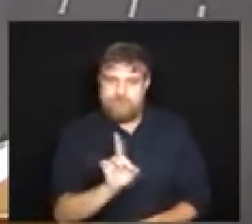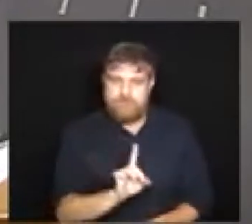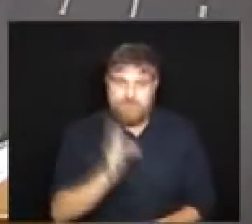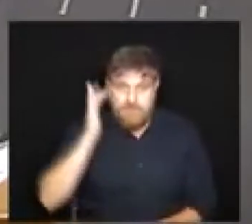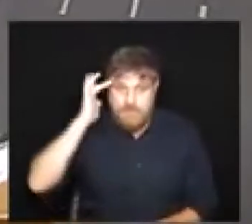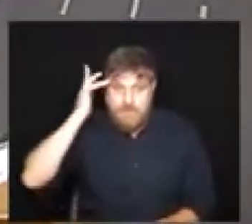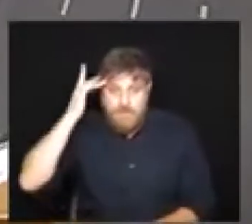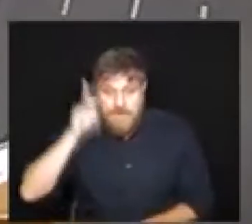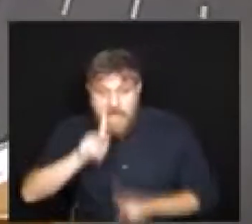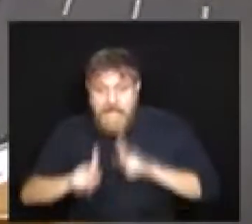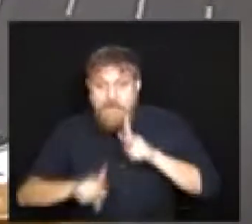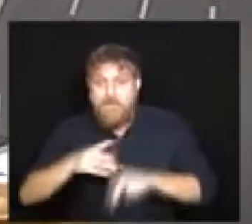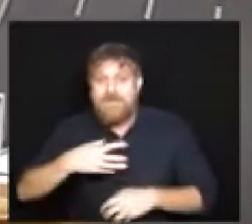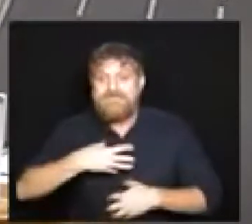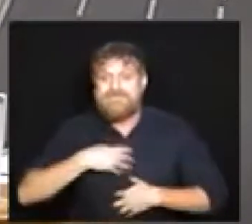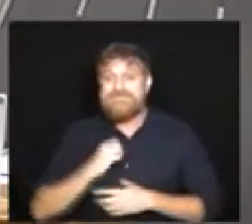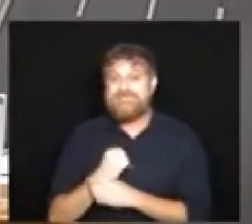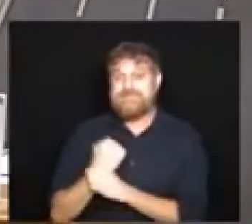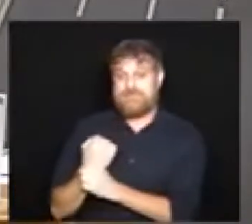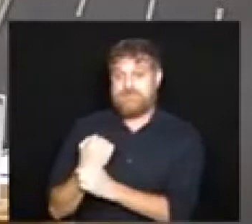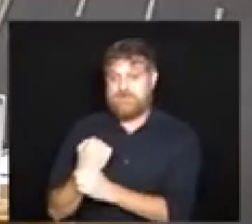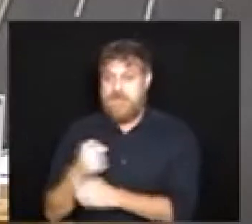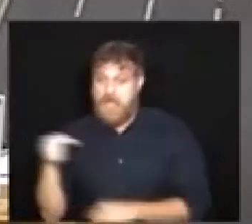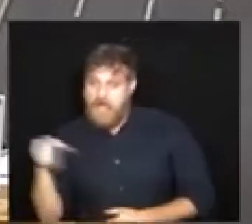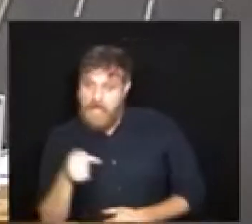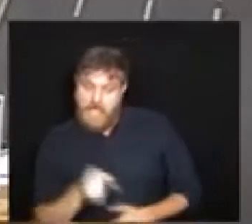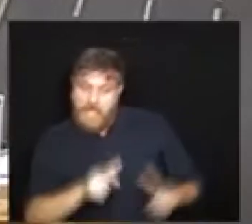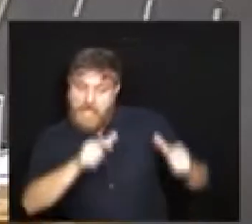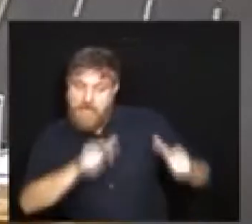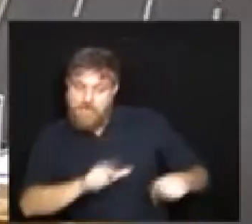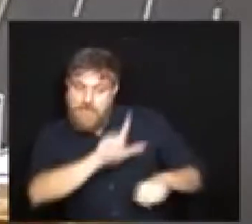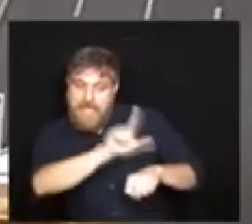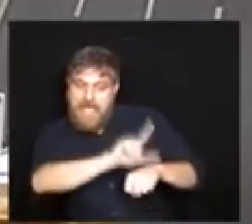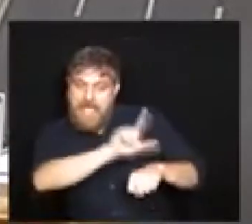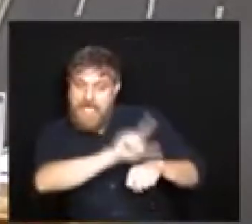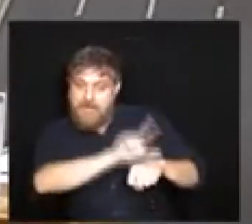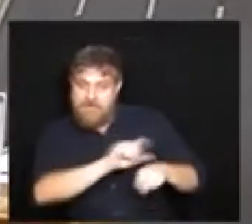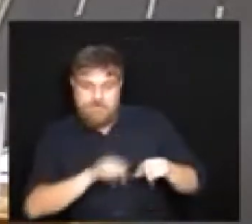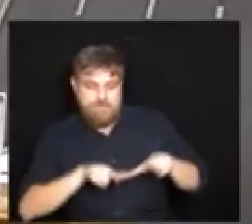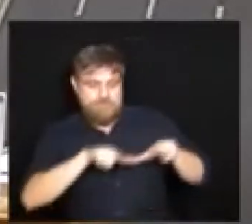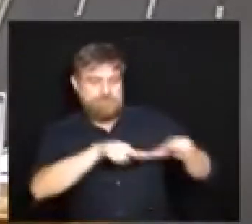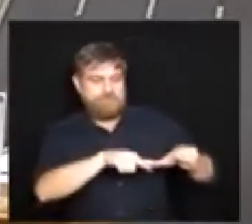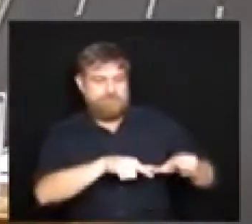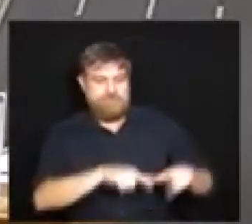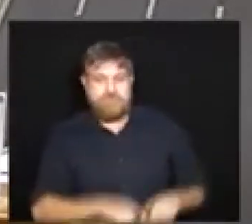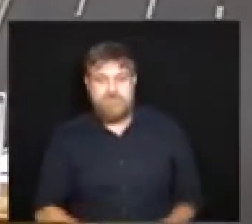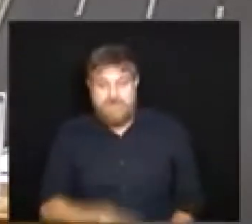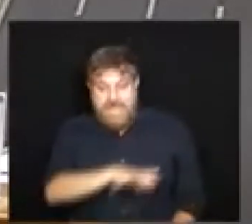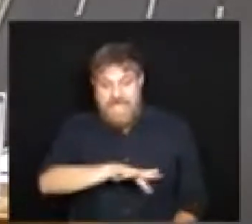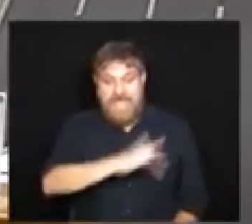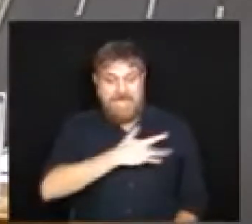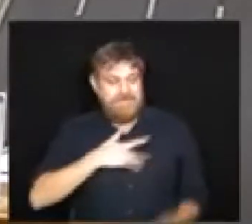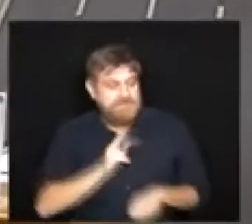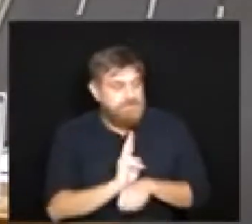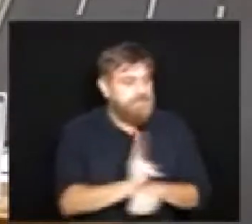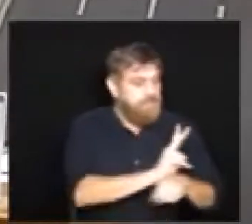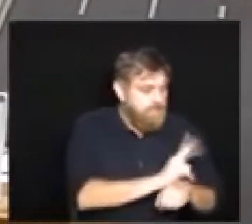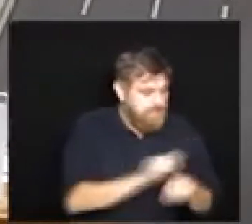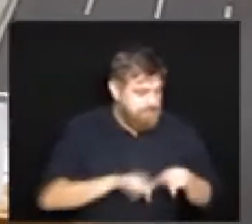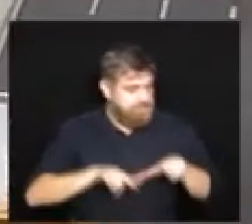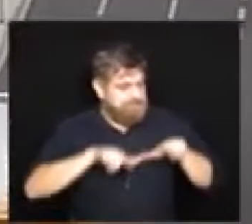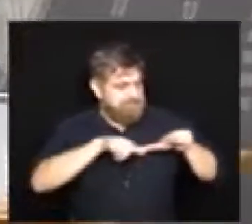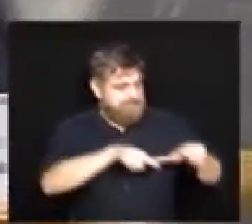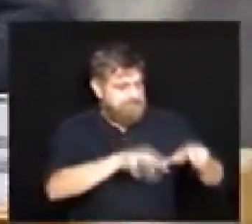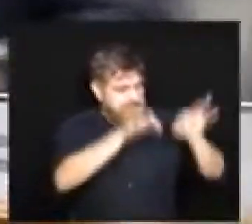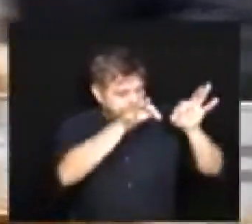população vai se sentir muito mais segura se ela saber que ela está entrando numa loja certificada pela vigilância sanitária. E vai ser coisa simples